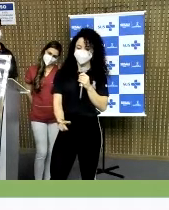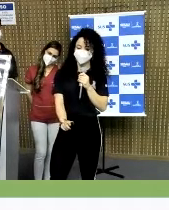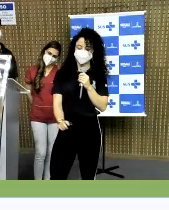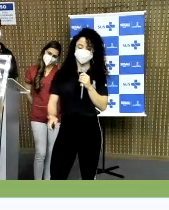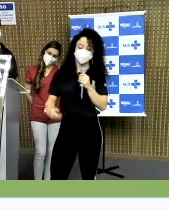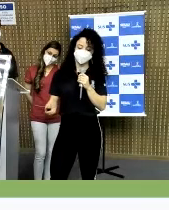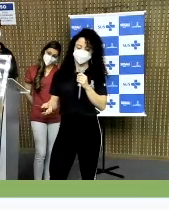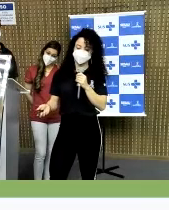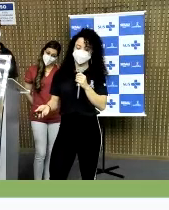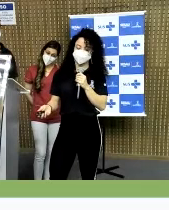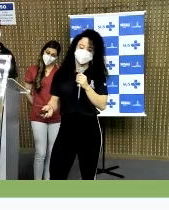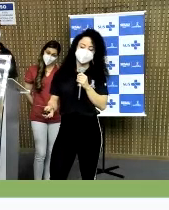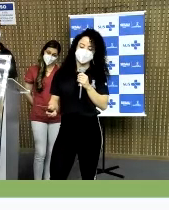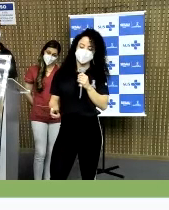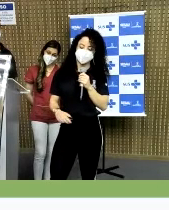temos